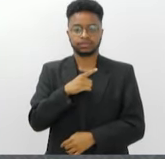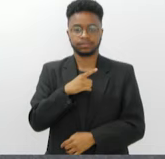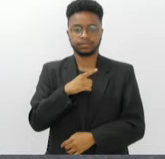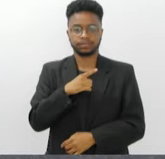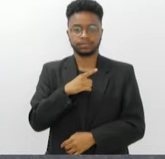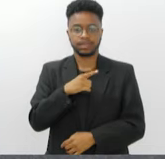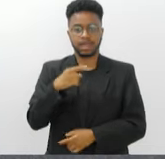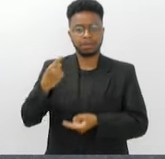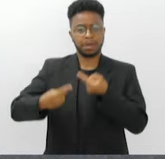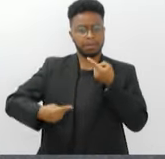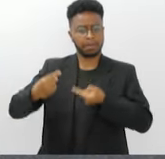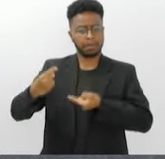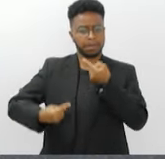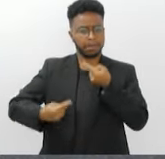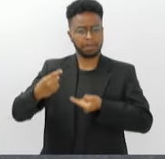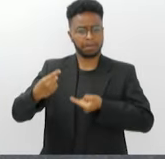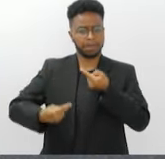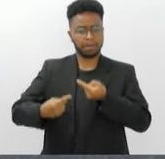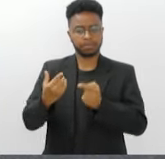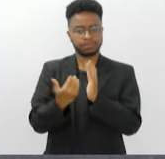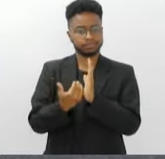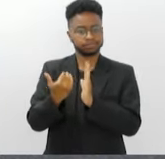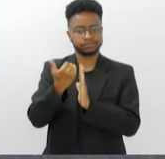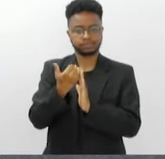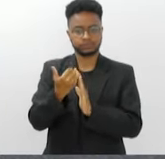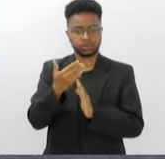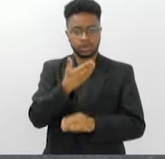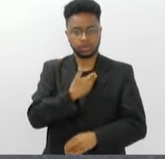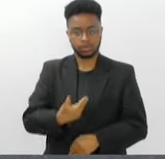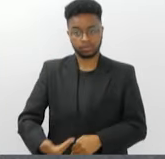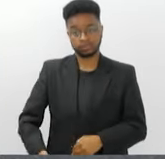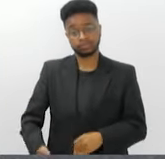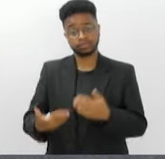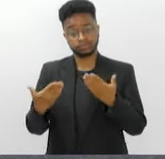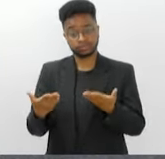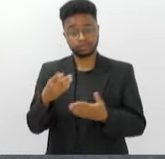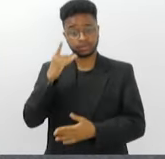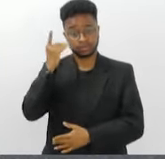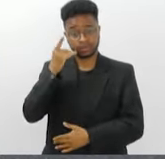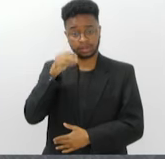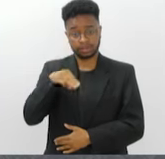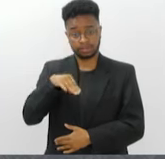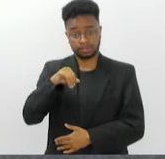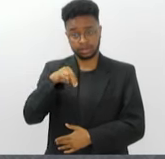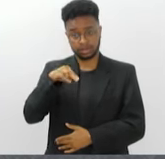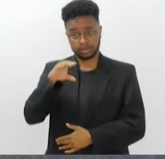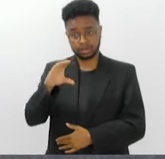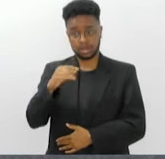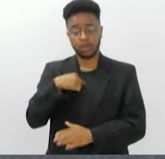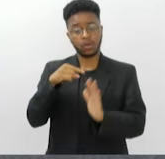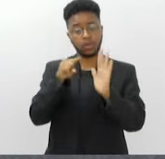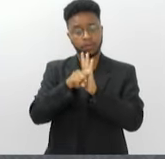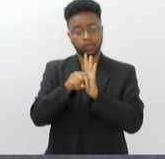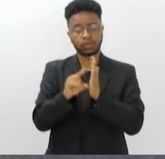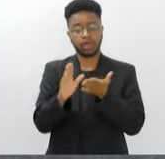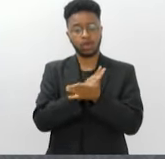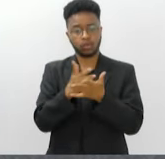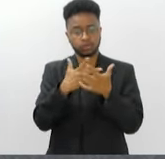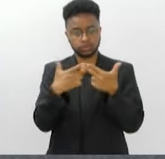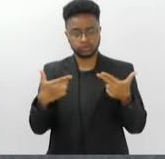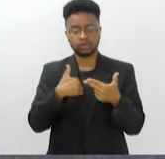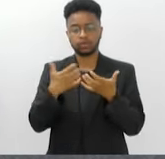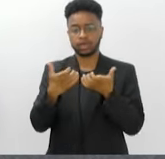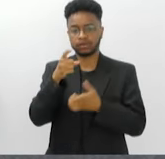de debate público. E aí, deputado Carlos Mink, eu vou lhe fazer algumas perguntas. Eu gostaria muito que